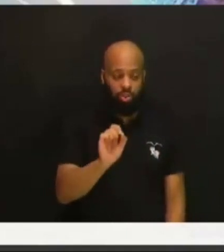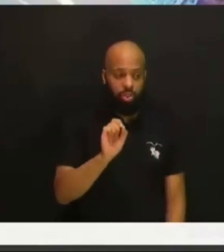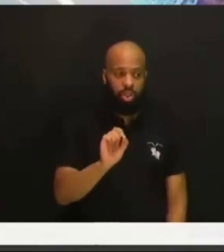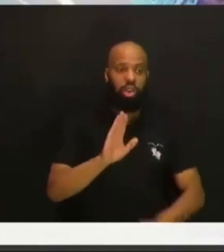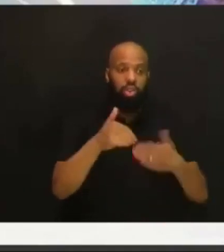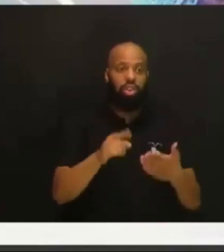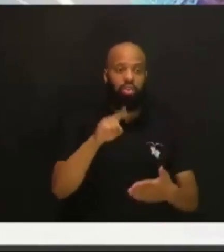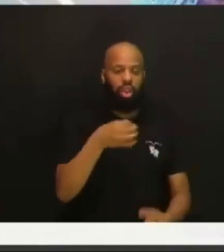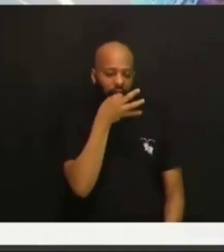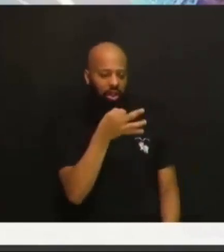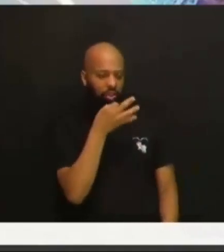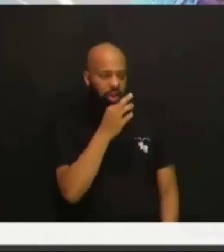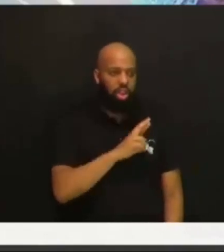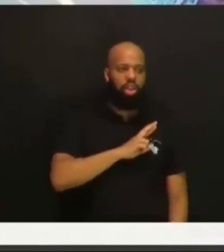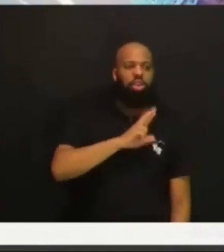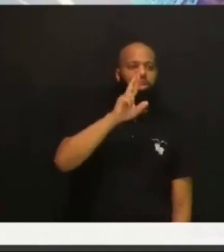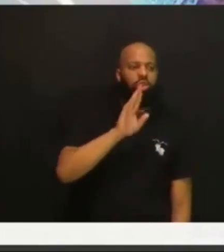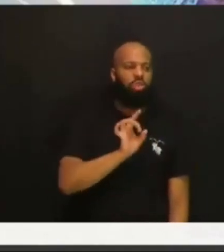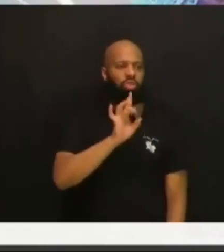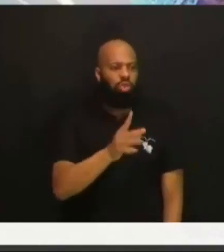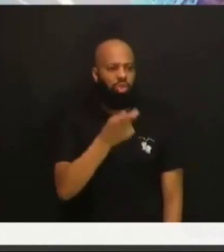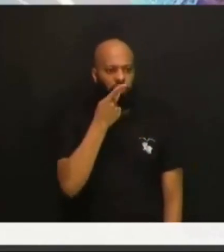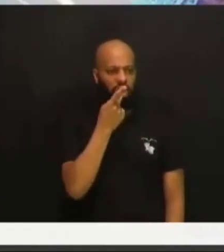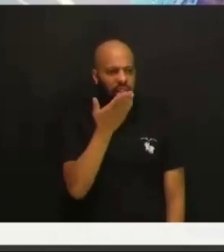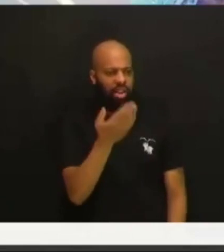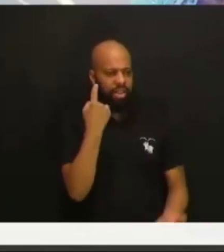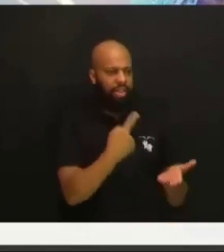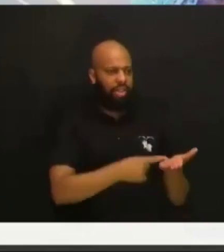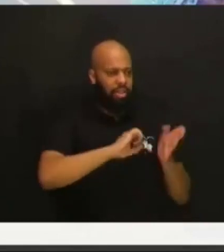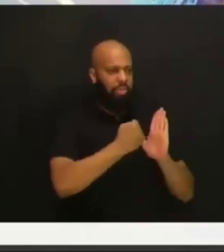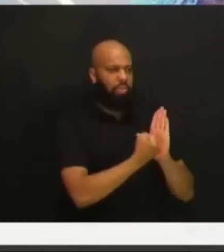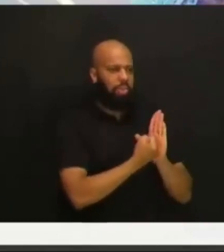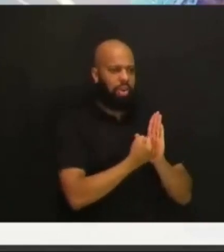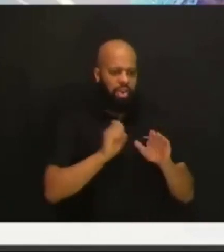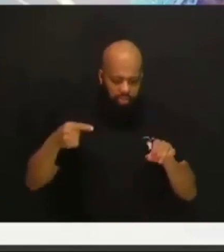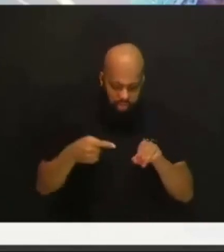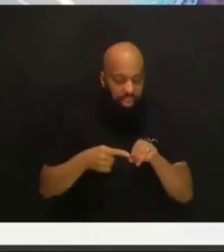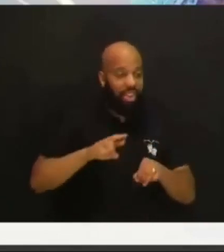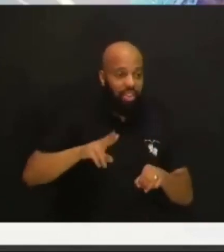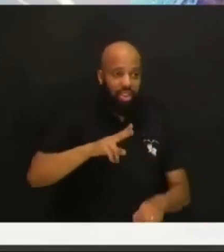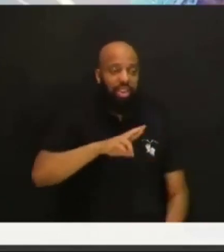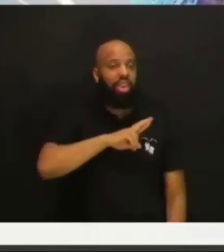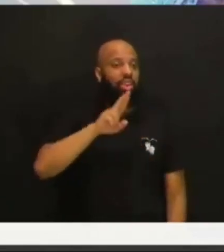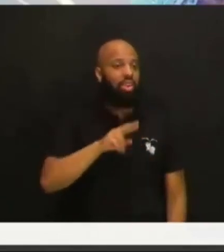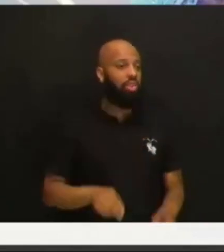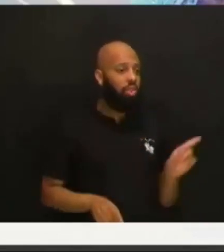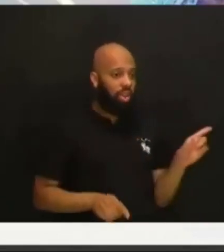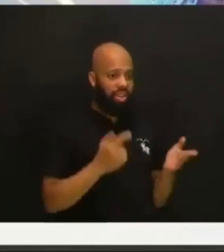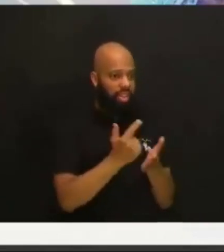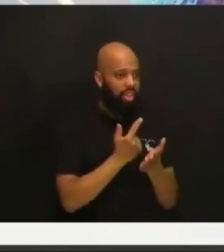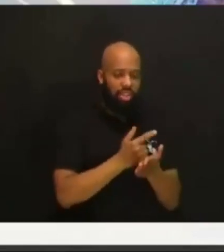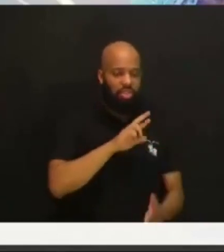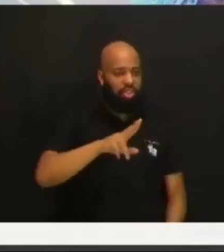um argumento religioso, dizer que este marco é a fecundação. Não é religioso, esse livro não é religioso. Esse livro é